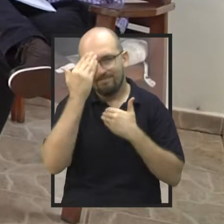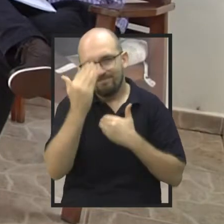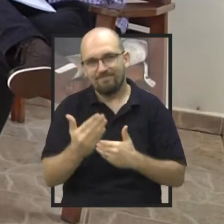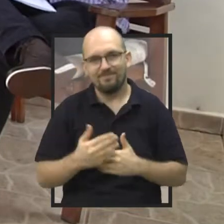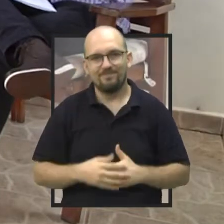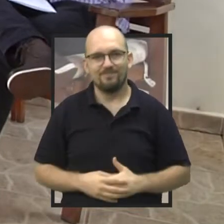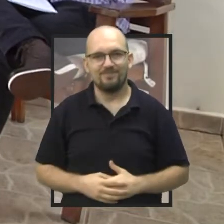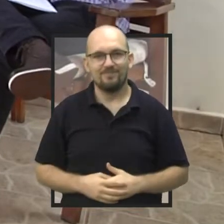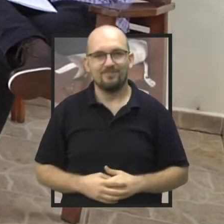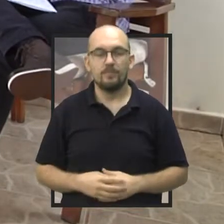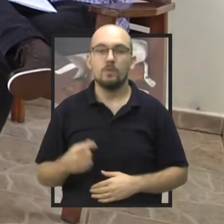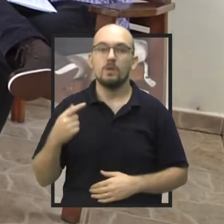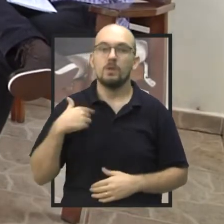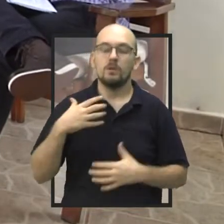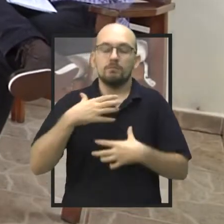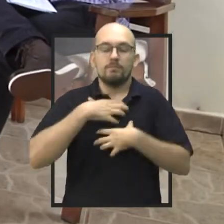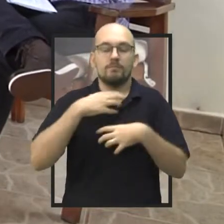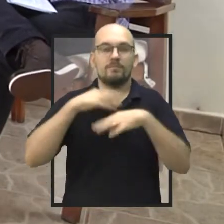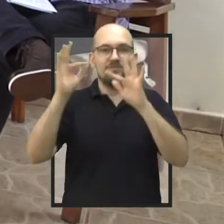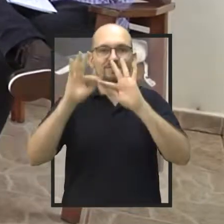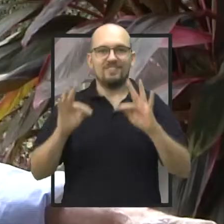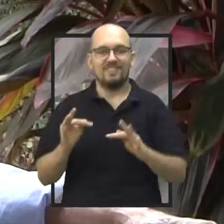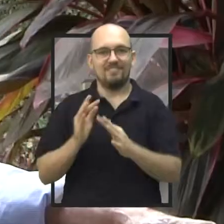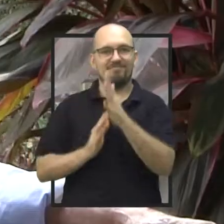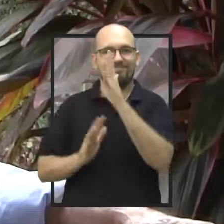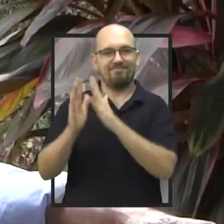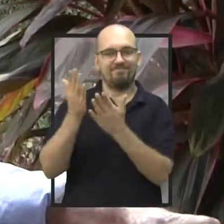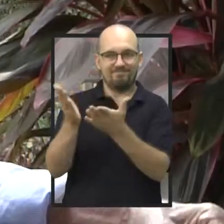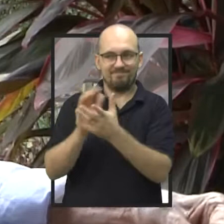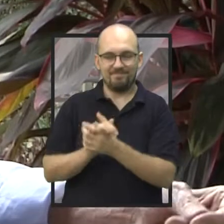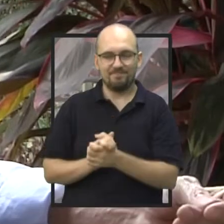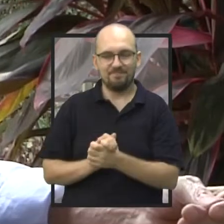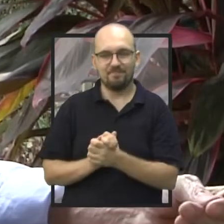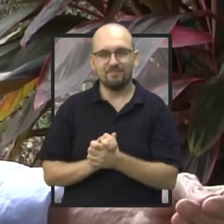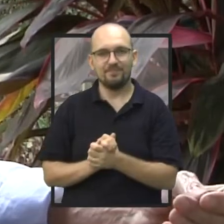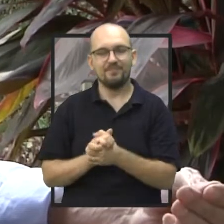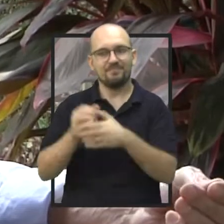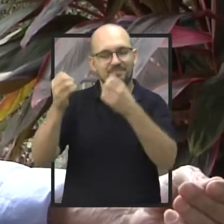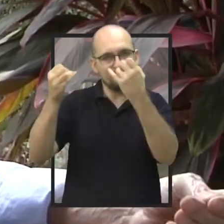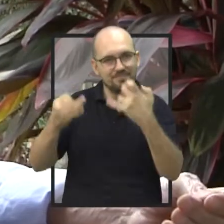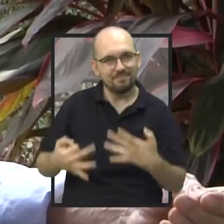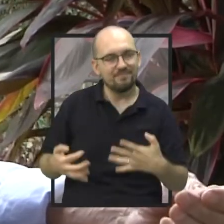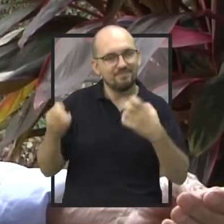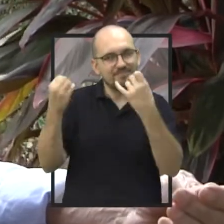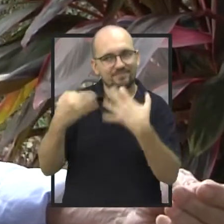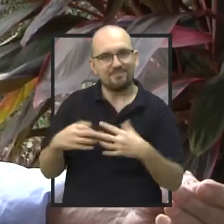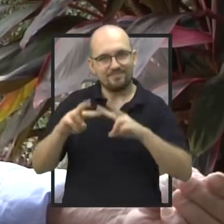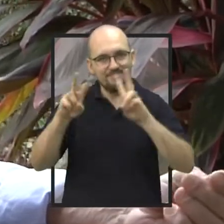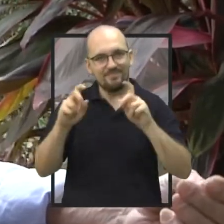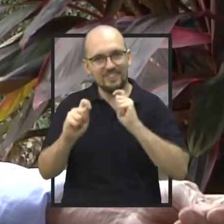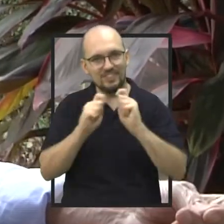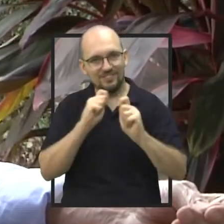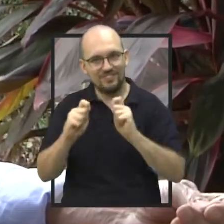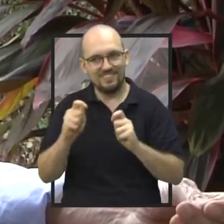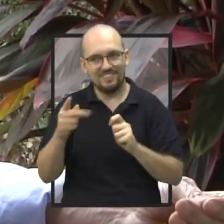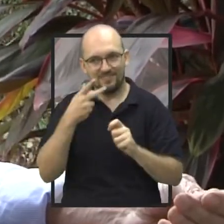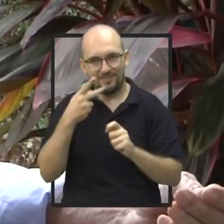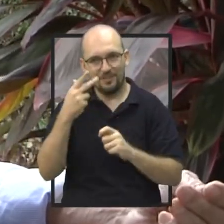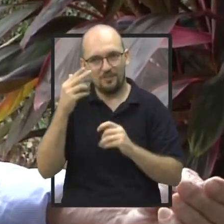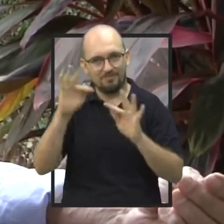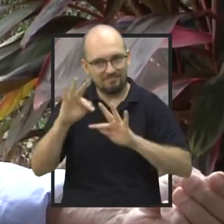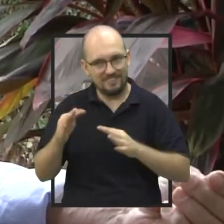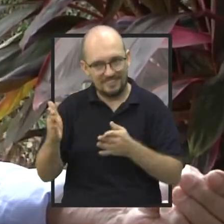viu? Eu fico feliz de ouvir você dizer dessa entrevista